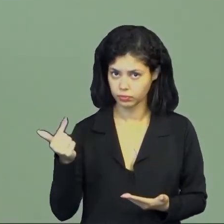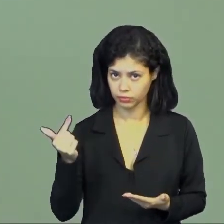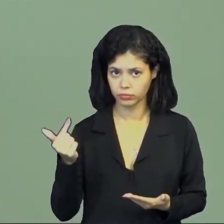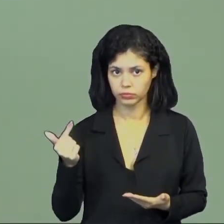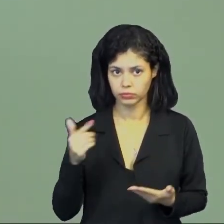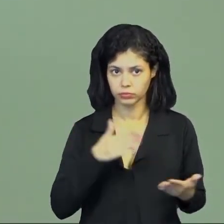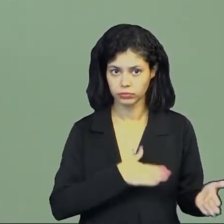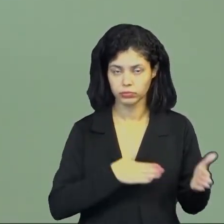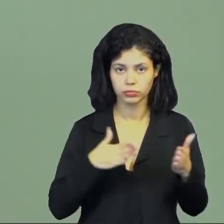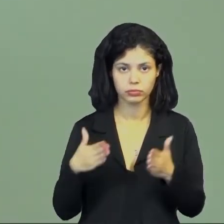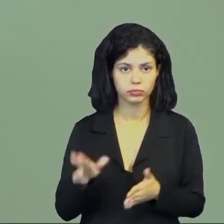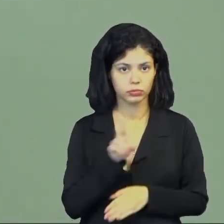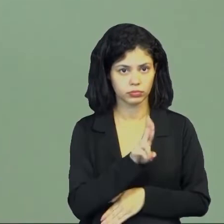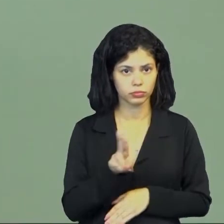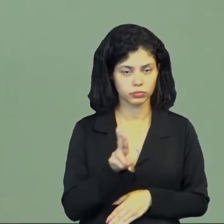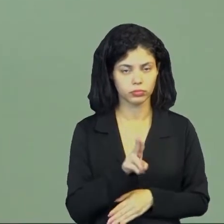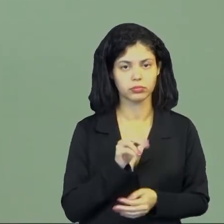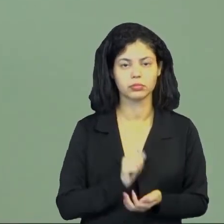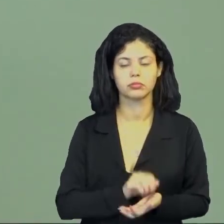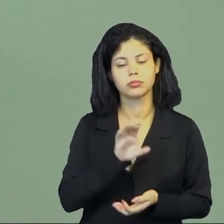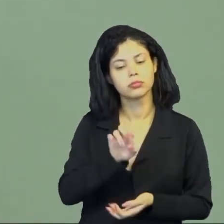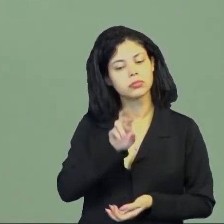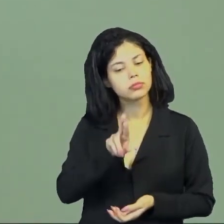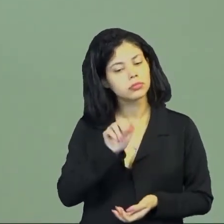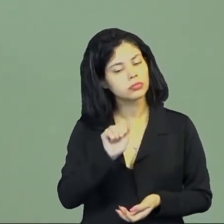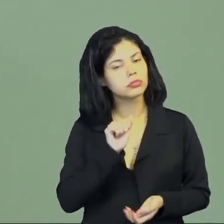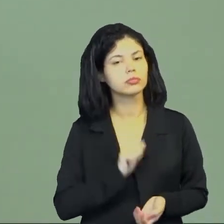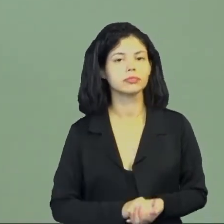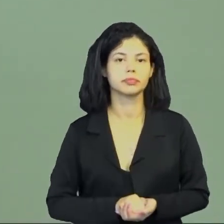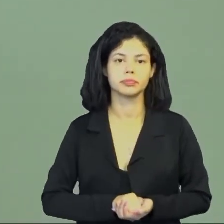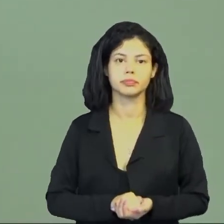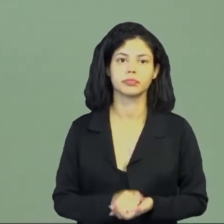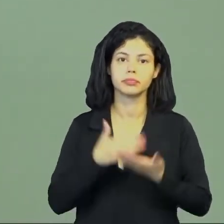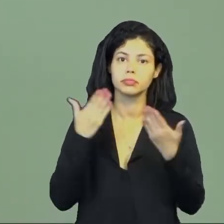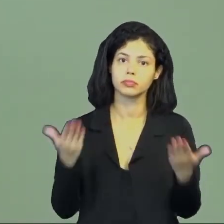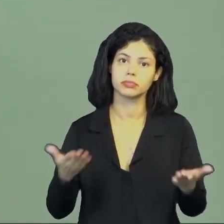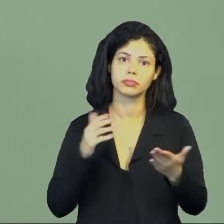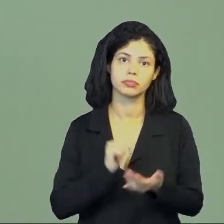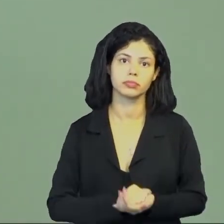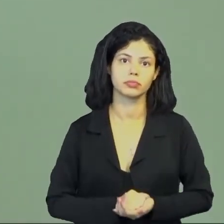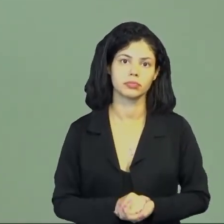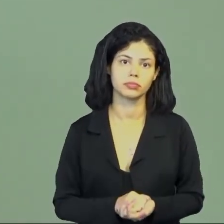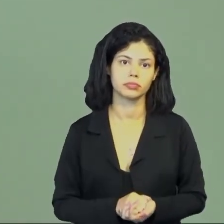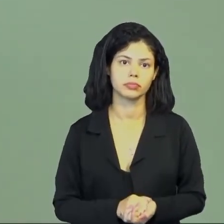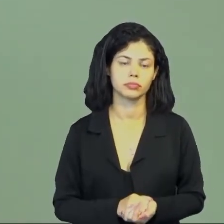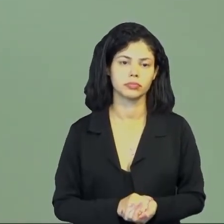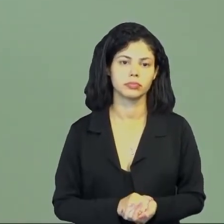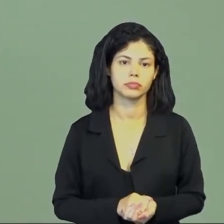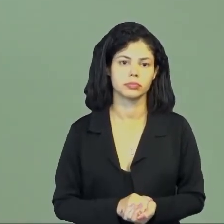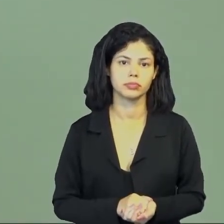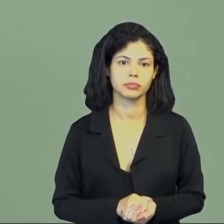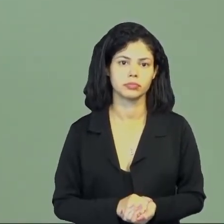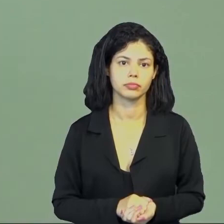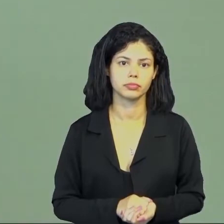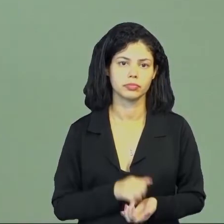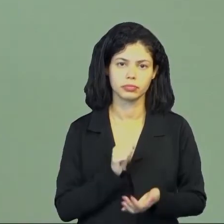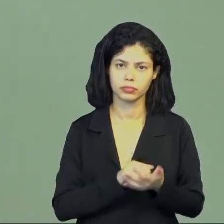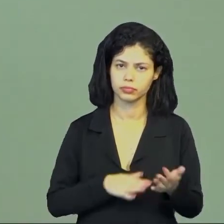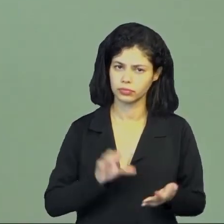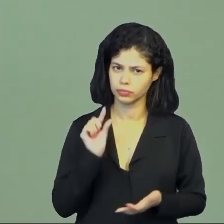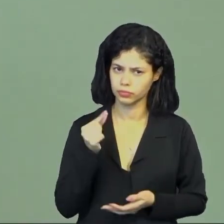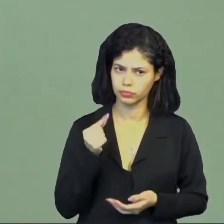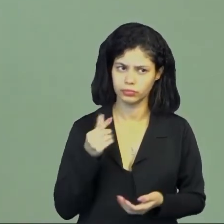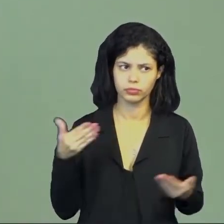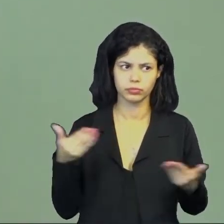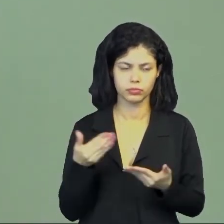da República, né, chamada Era Vargas, ok? Então, vamos exercitar um pouco